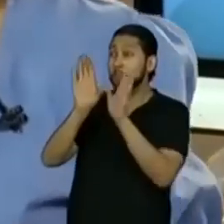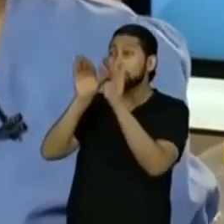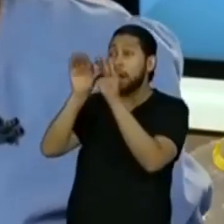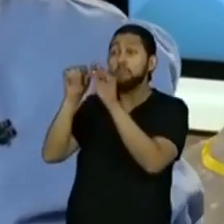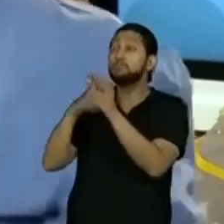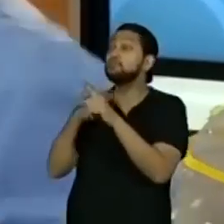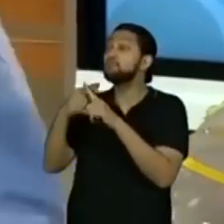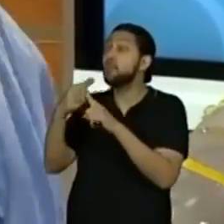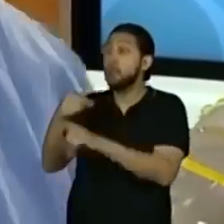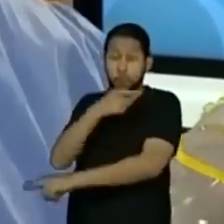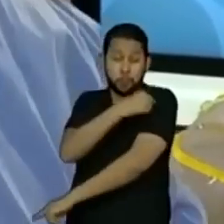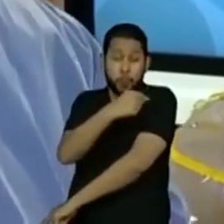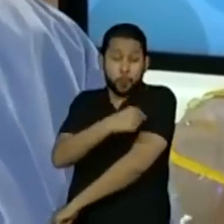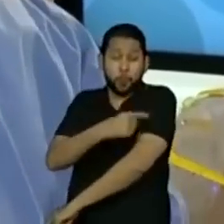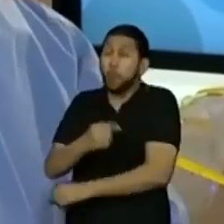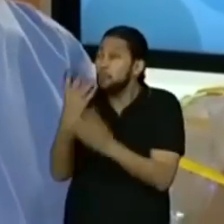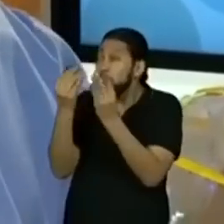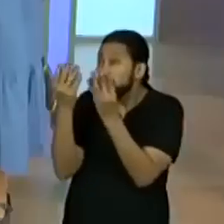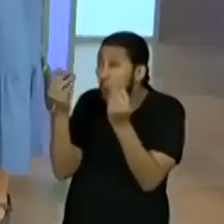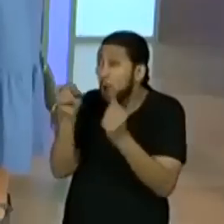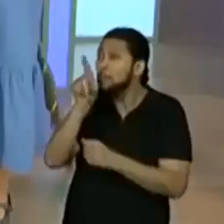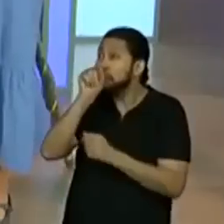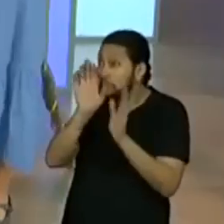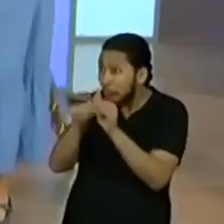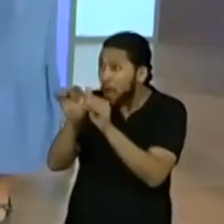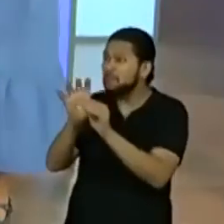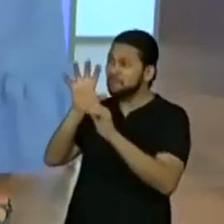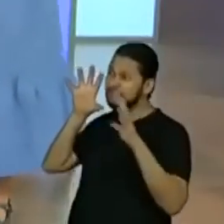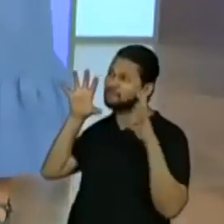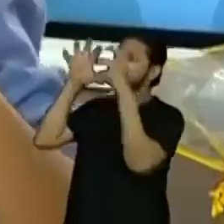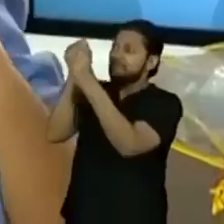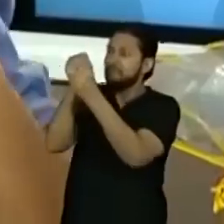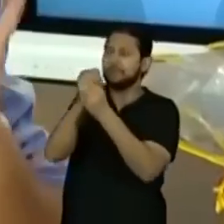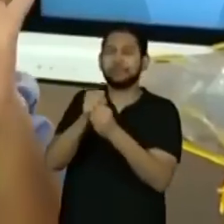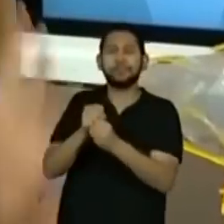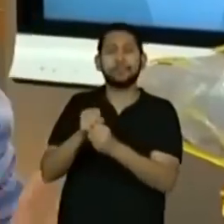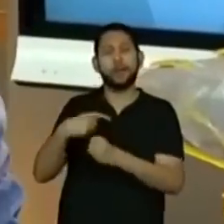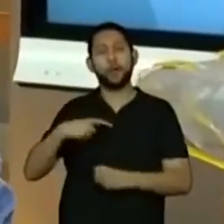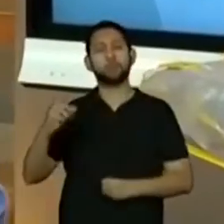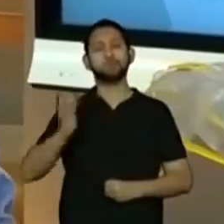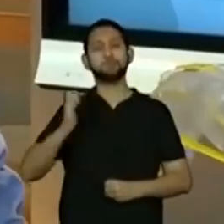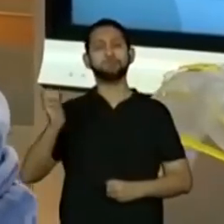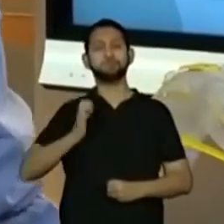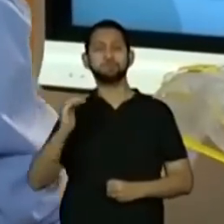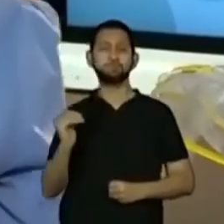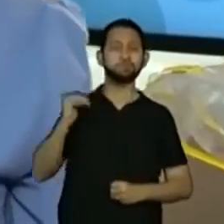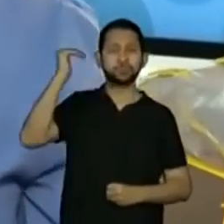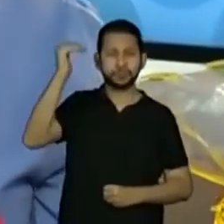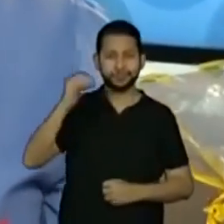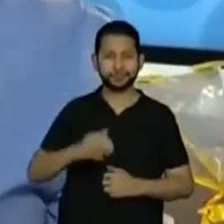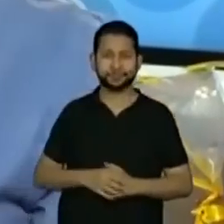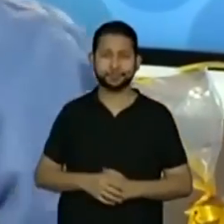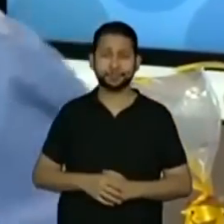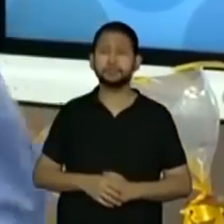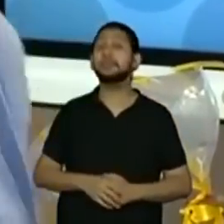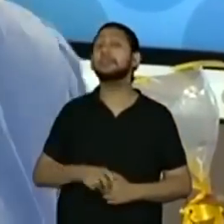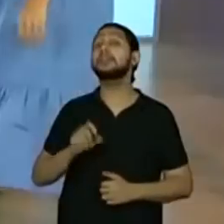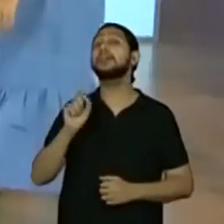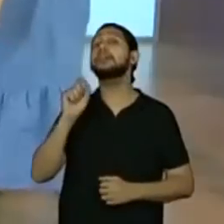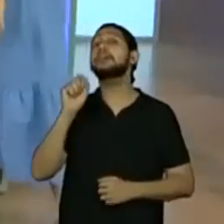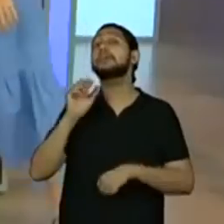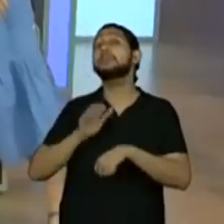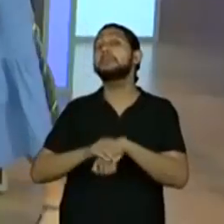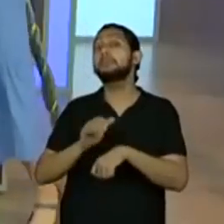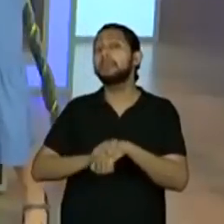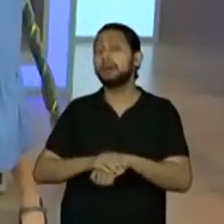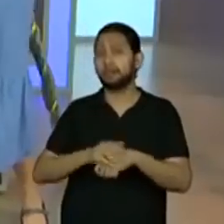E aí o rei ficou decidido em ir atrás do pássaro e capturar o pássaro. Mandou quem? O filho mais velho. O filho